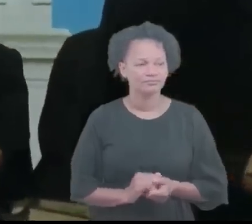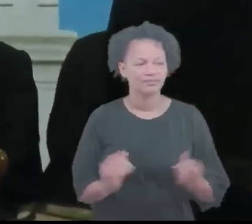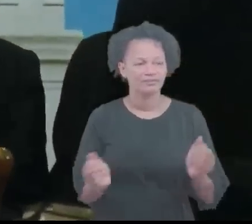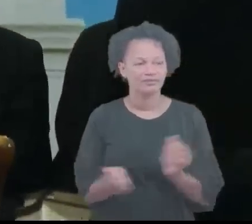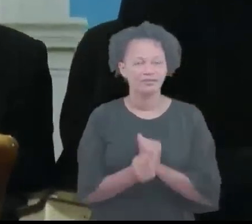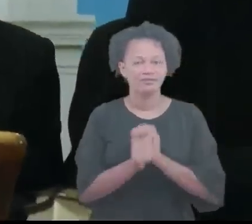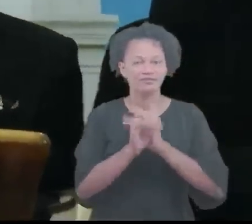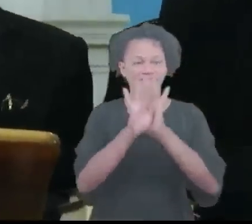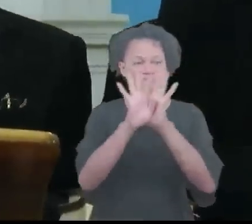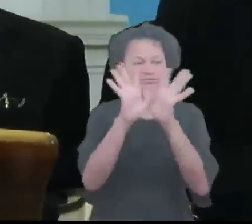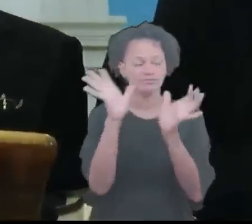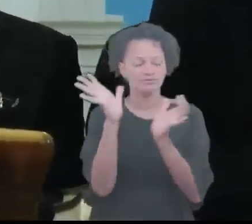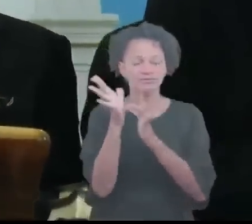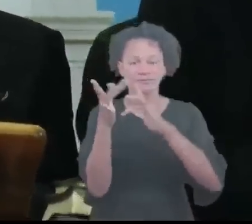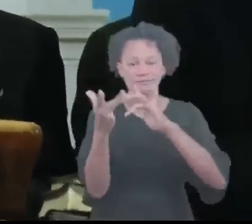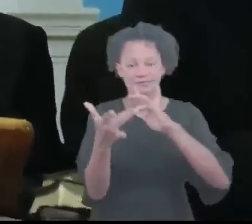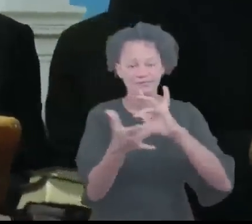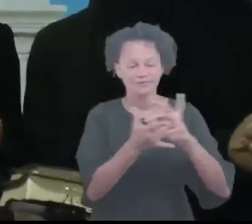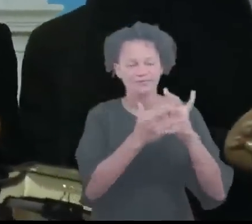Glória a Jesus.